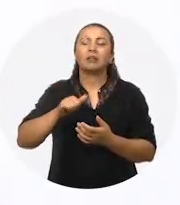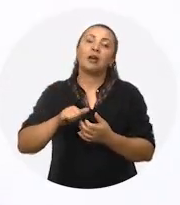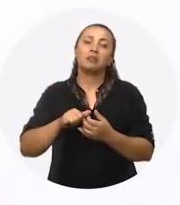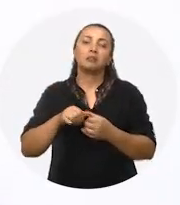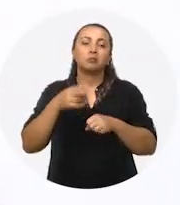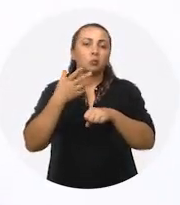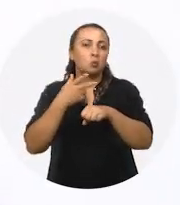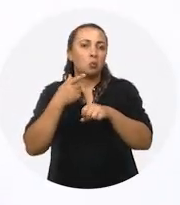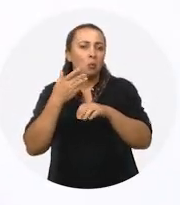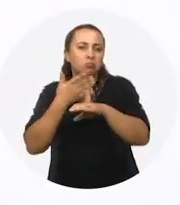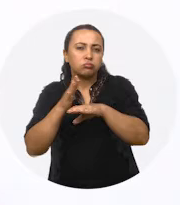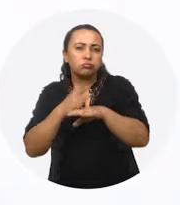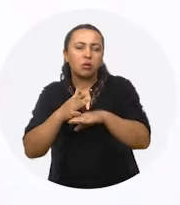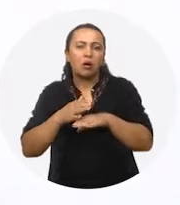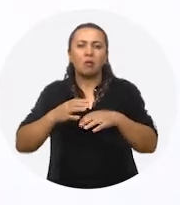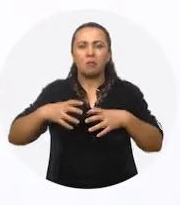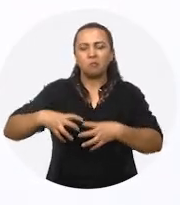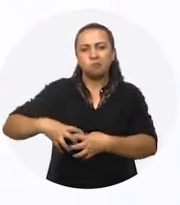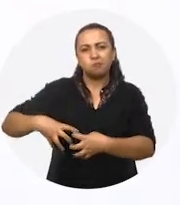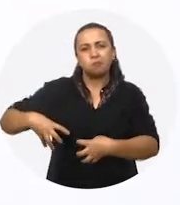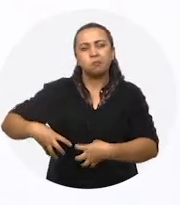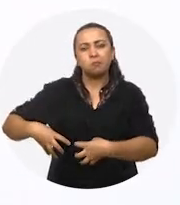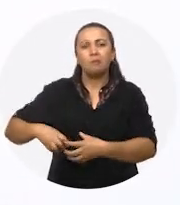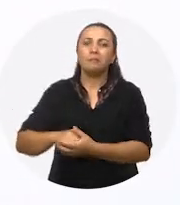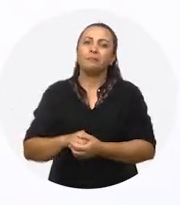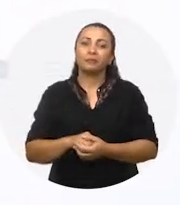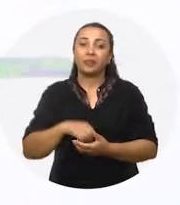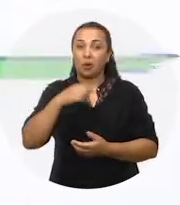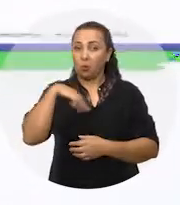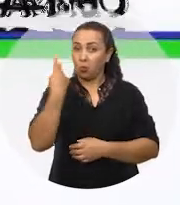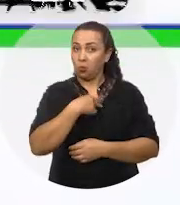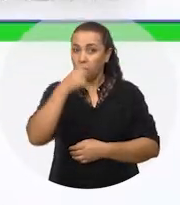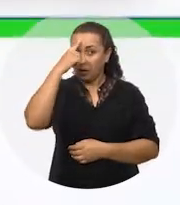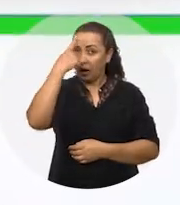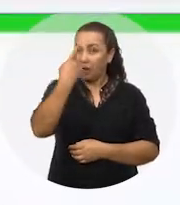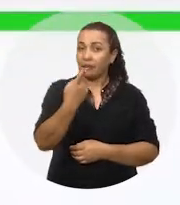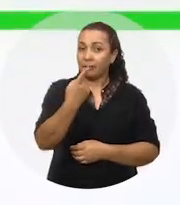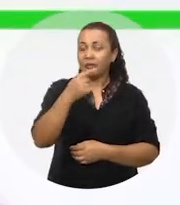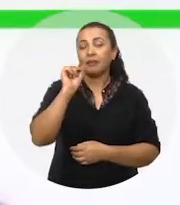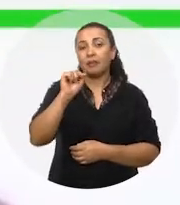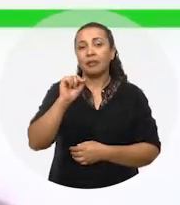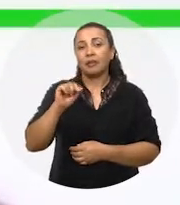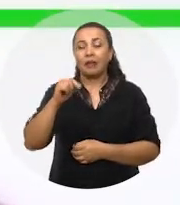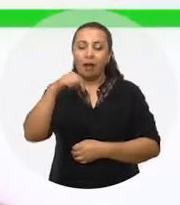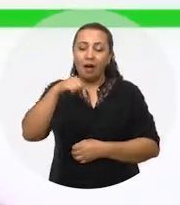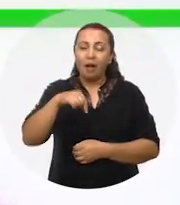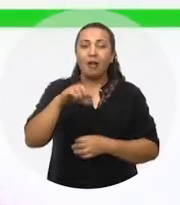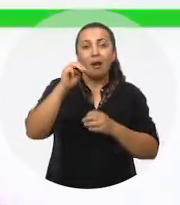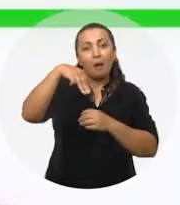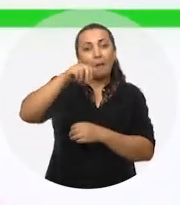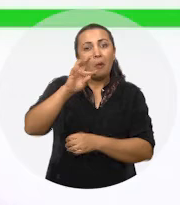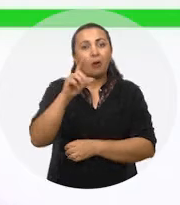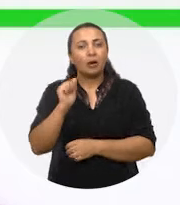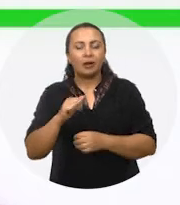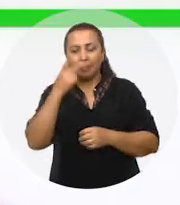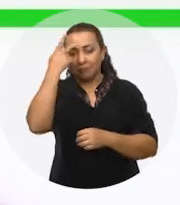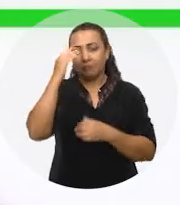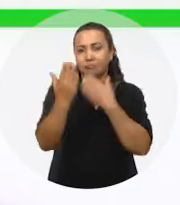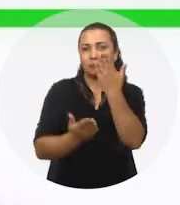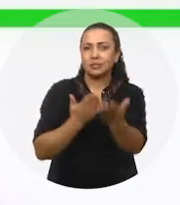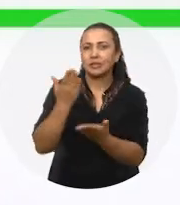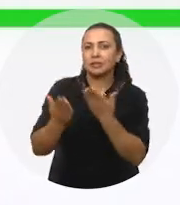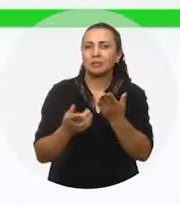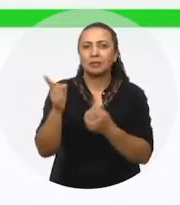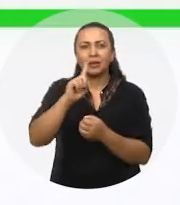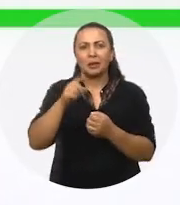infecção, certo? No nosso caso, a ideia é que essa molécula ela seja usada para